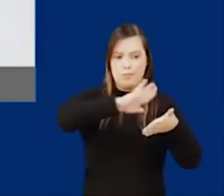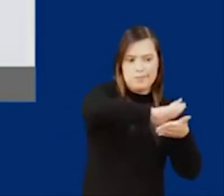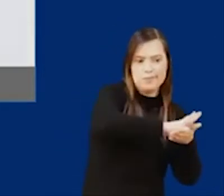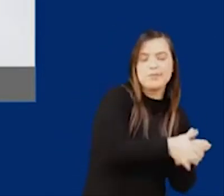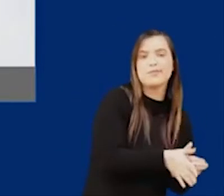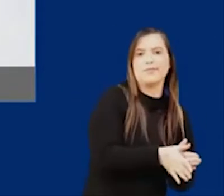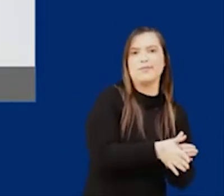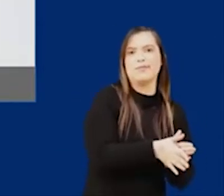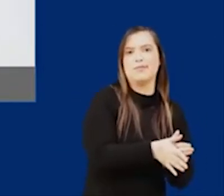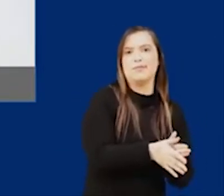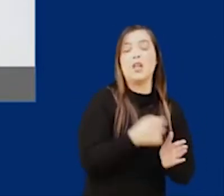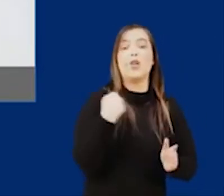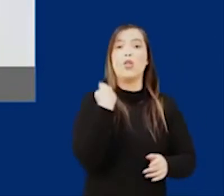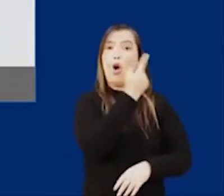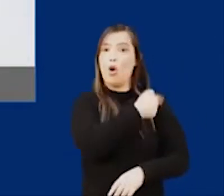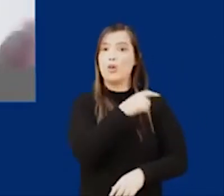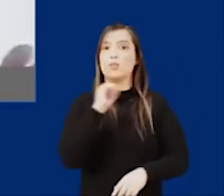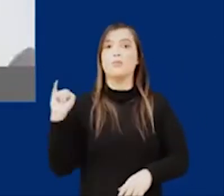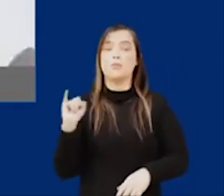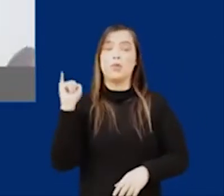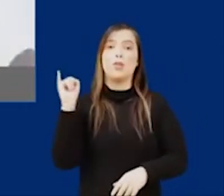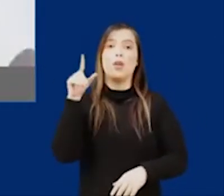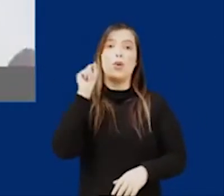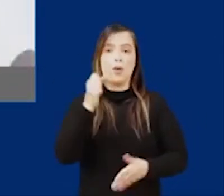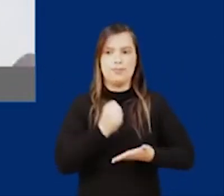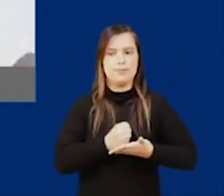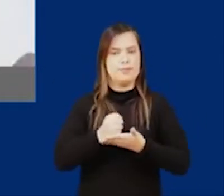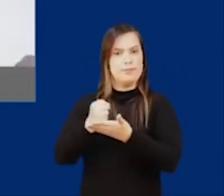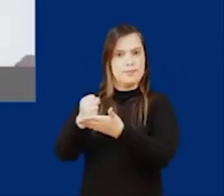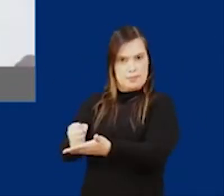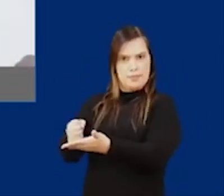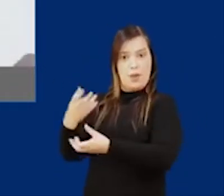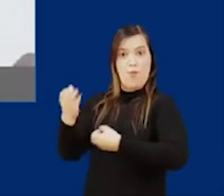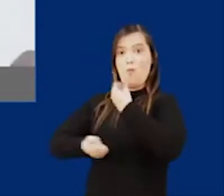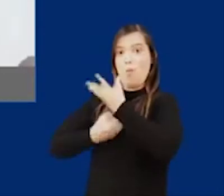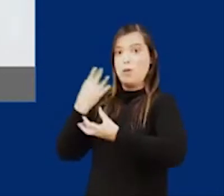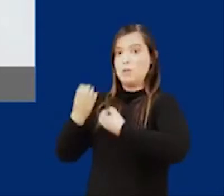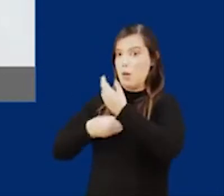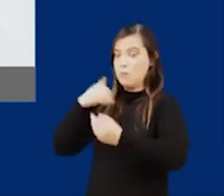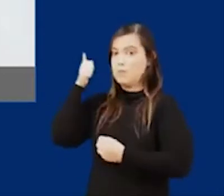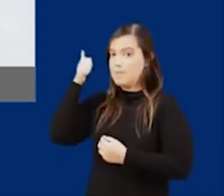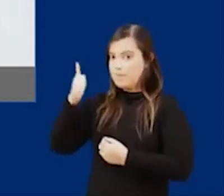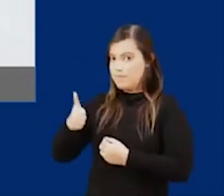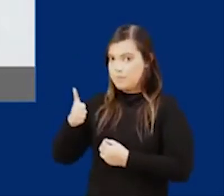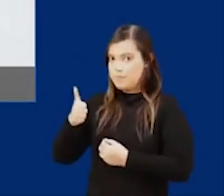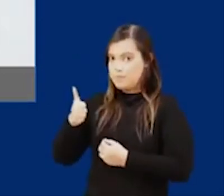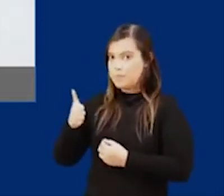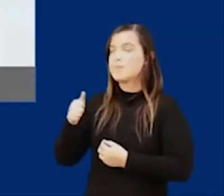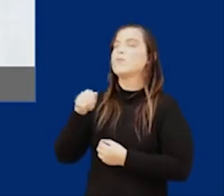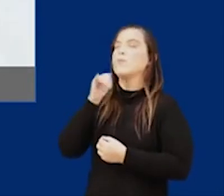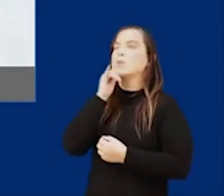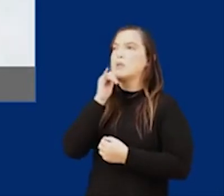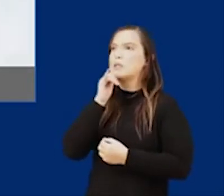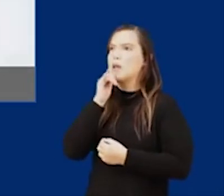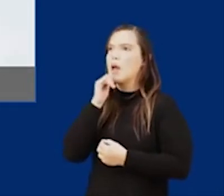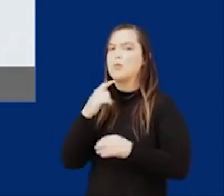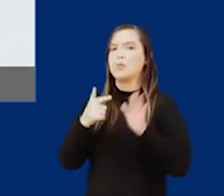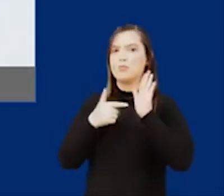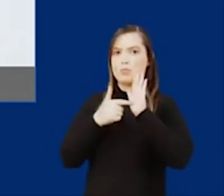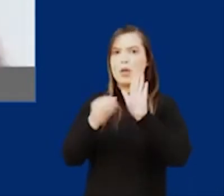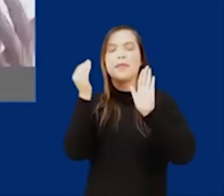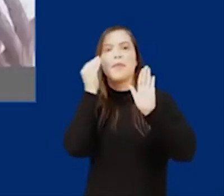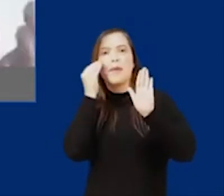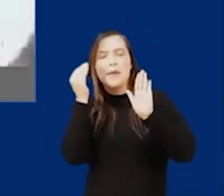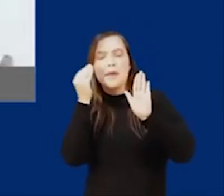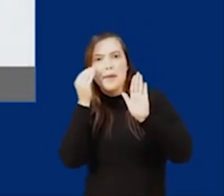E o nosso papel é levar como informação positiva as evidências